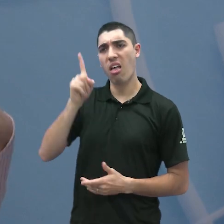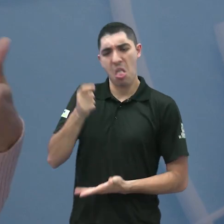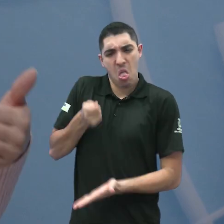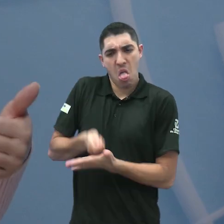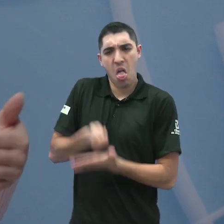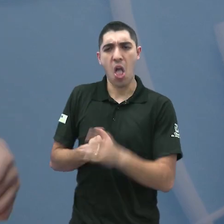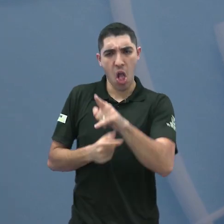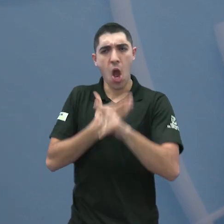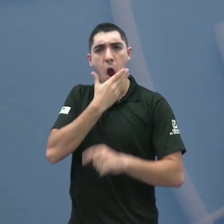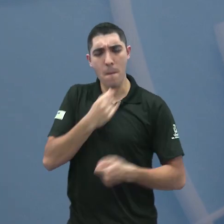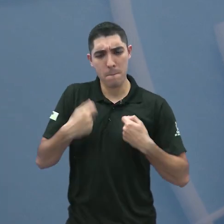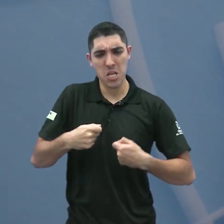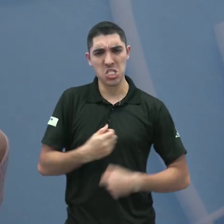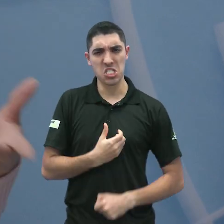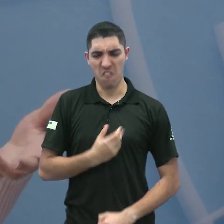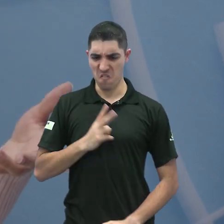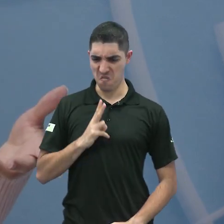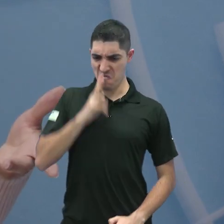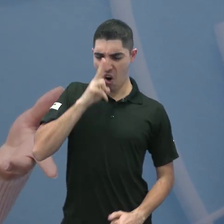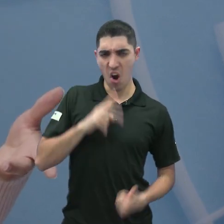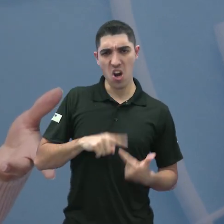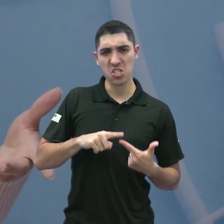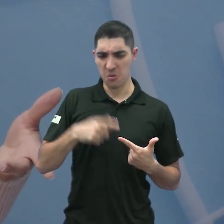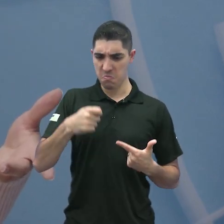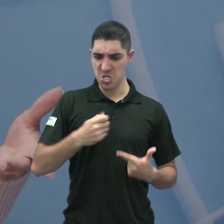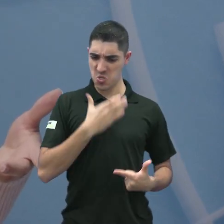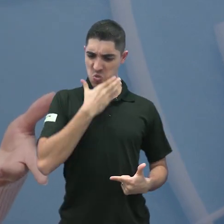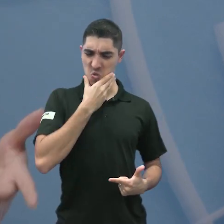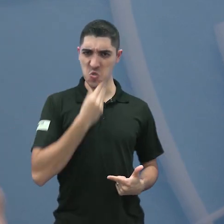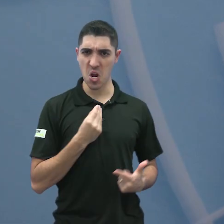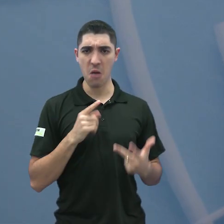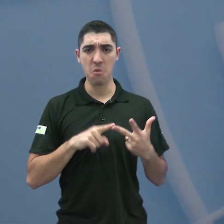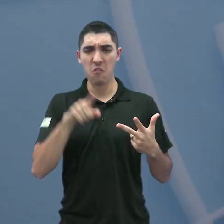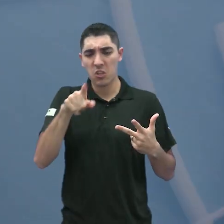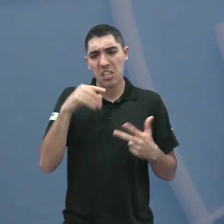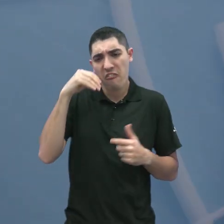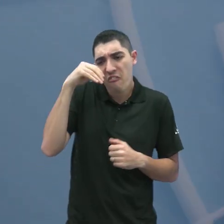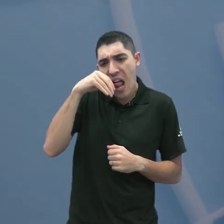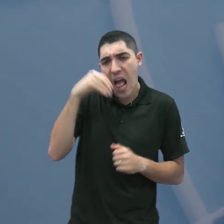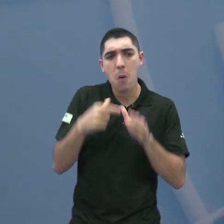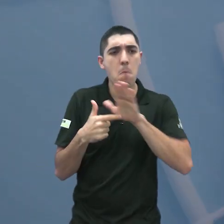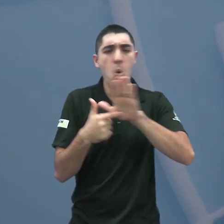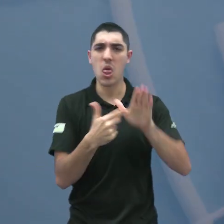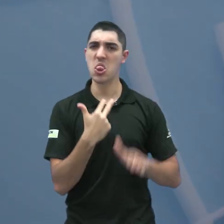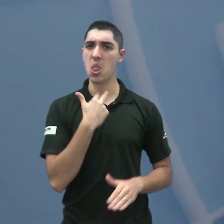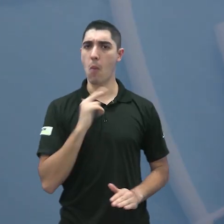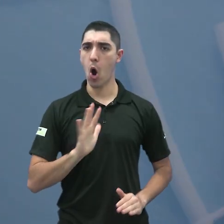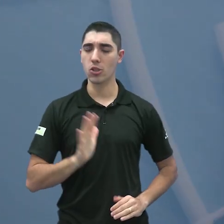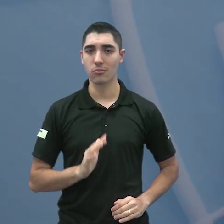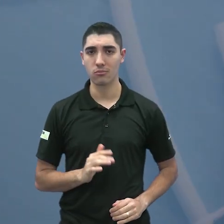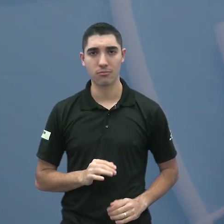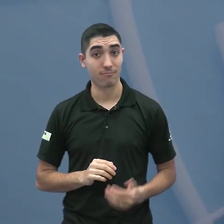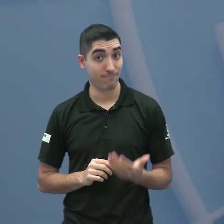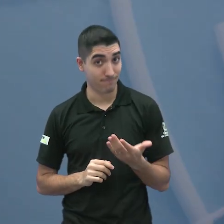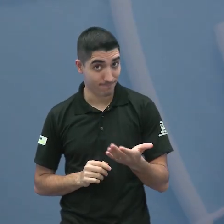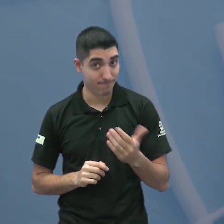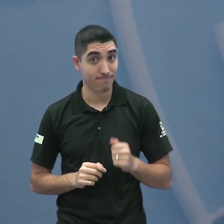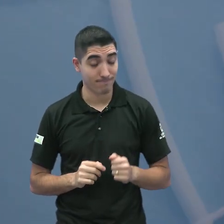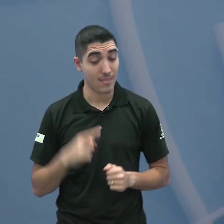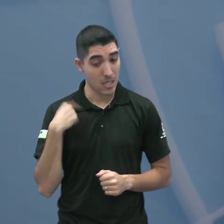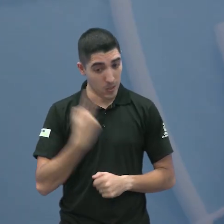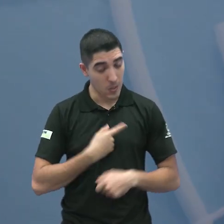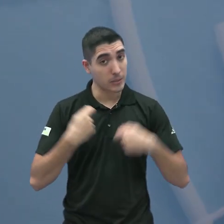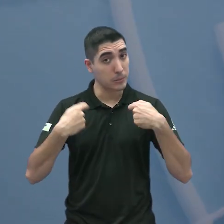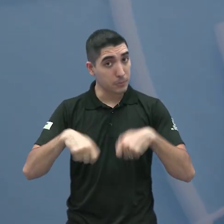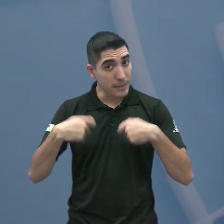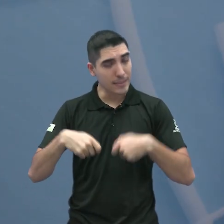ser forte, machão, e que não pode demonstrar suas fraquezas? Pessoal, nós precisamos